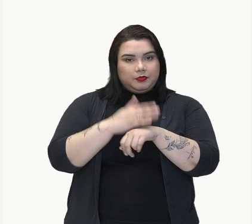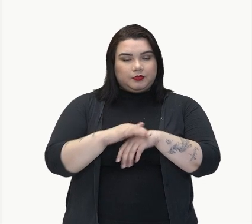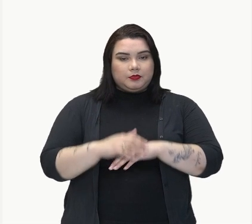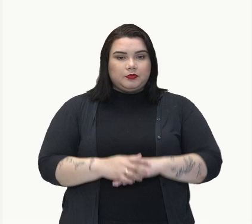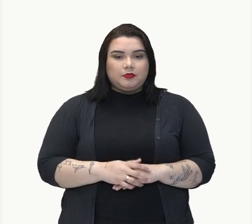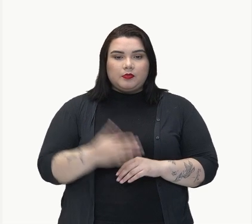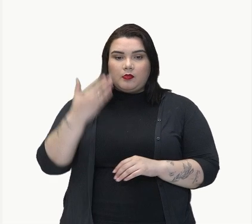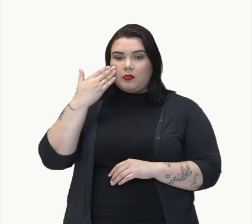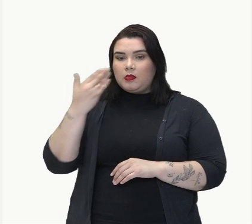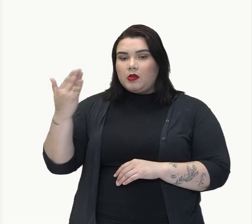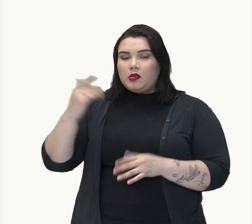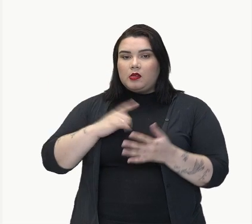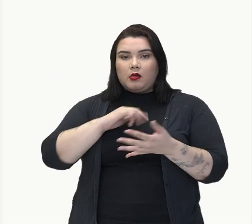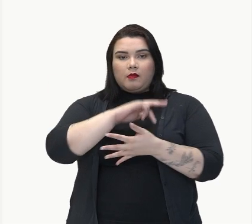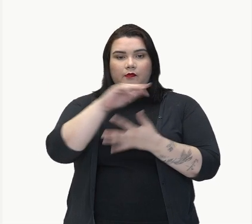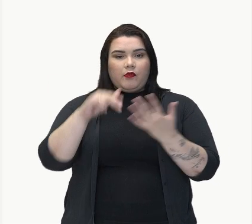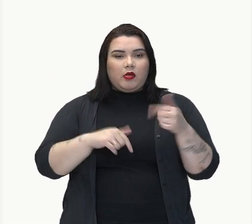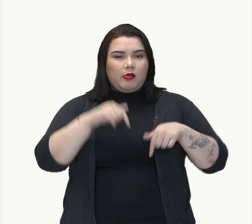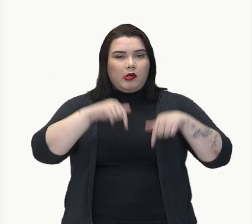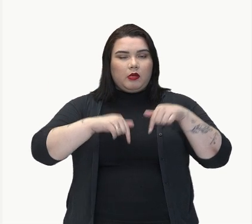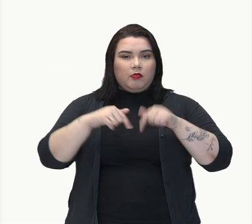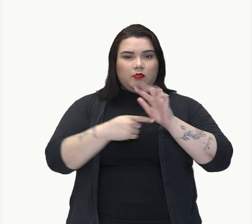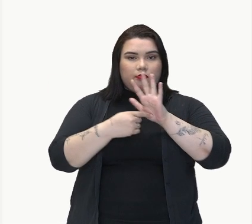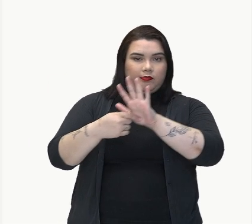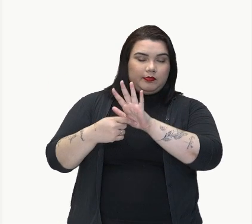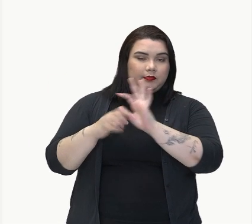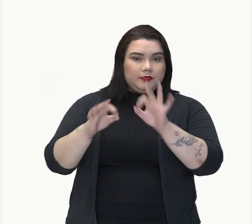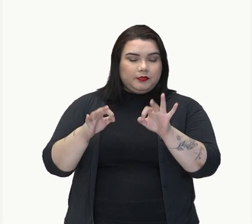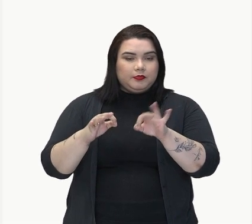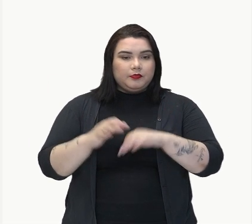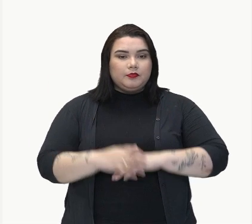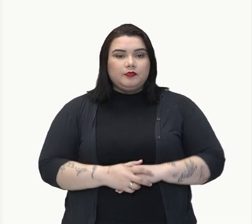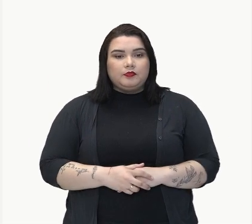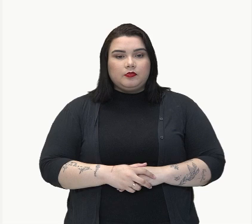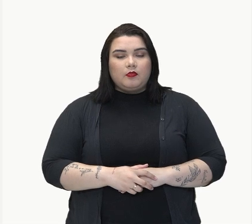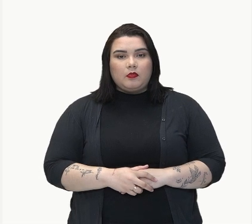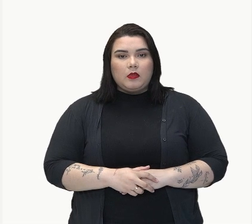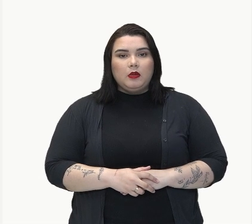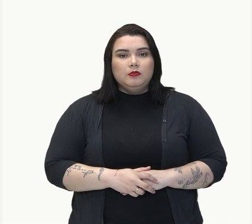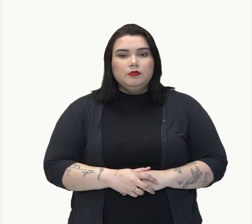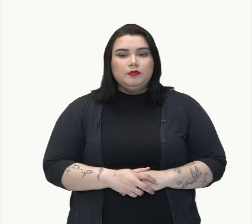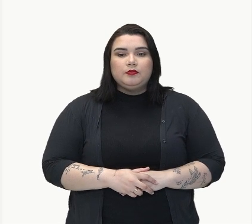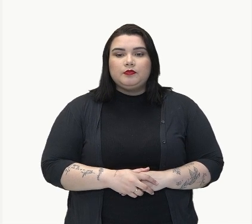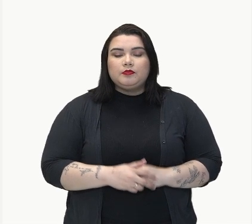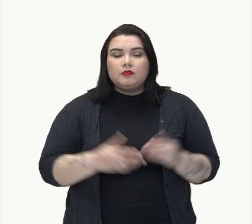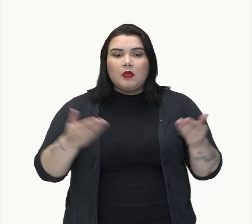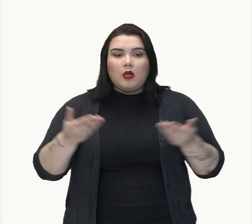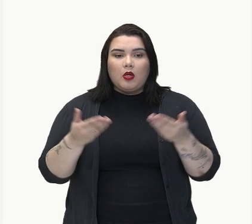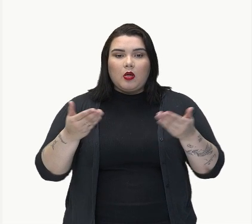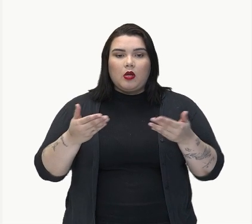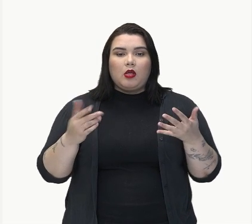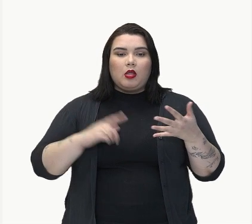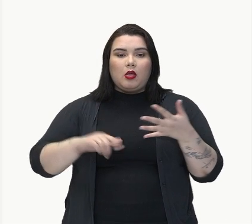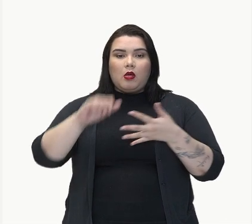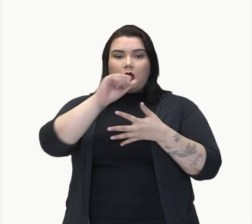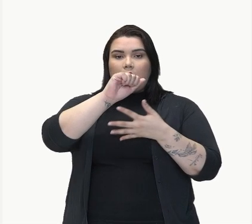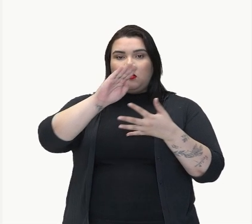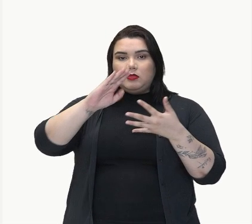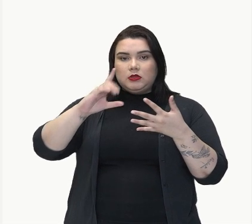vários compostos orgânicos. E aí, nós vamos nomear, né? Vamos